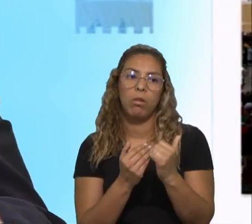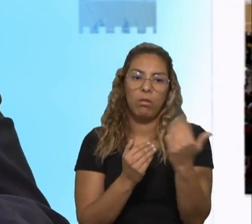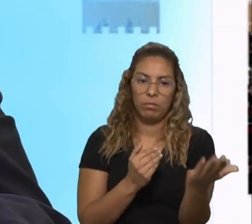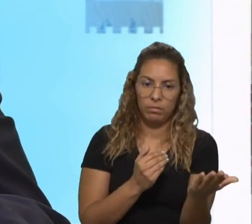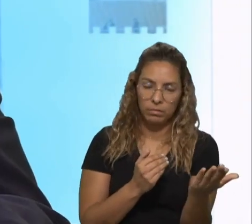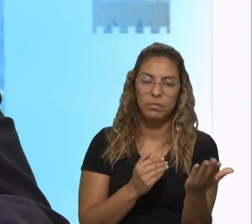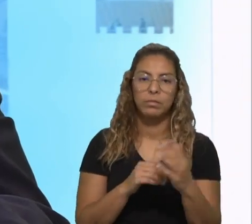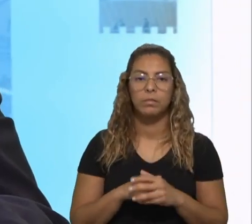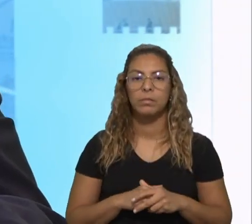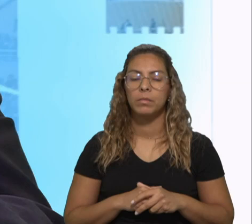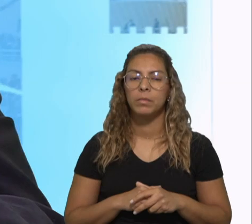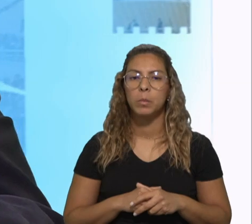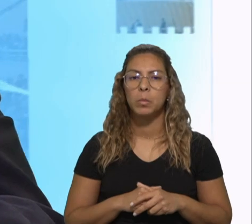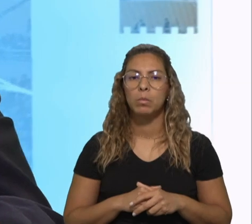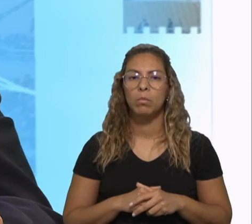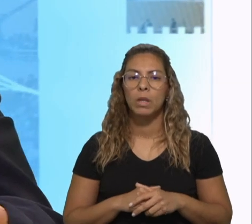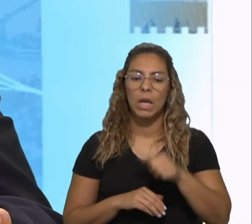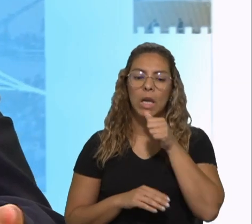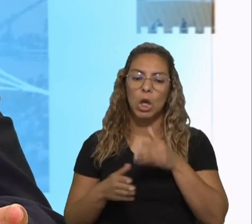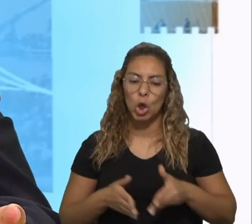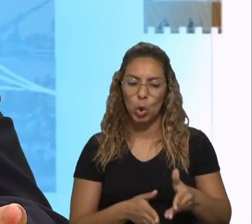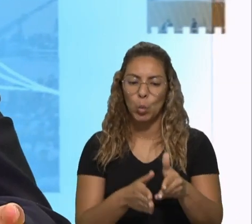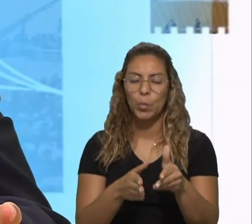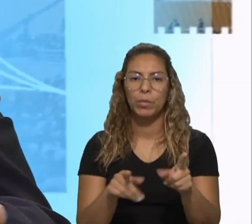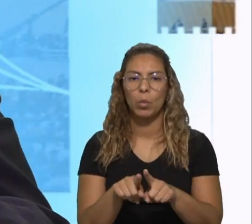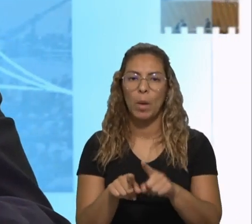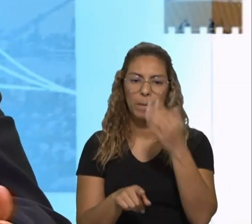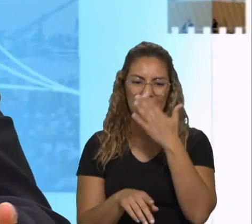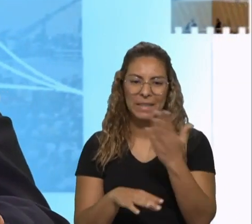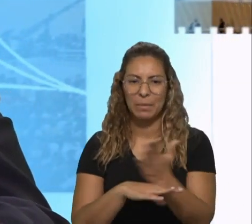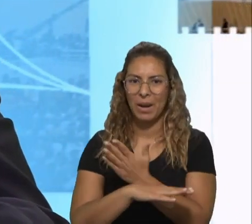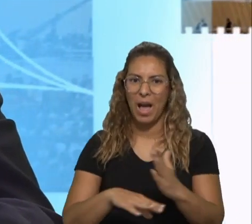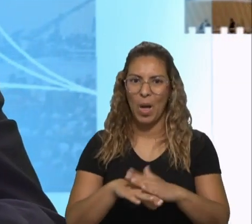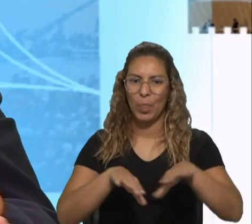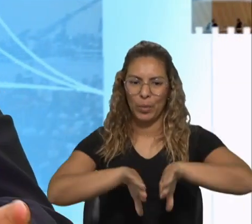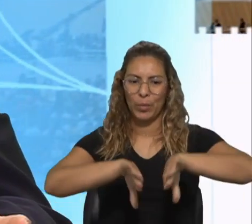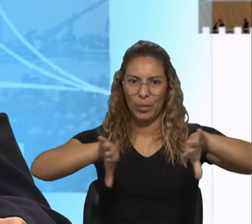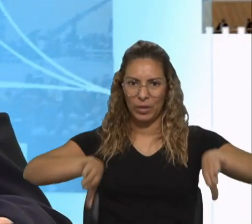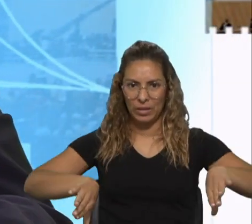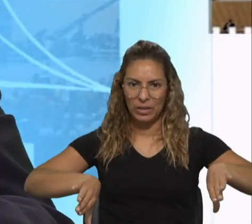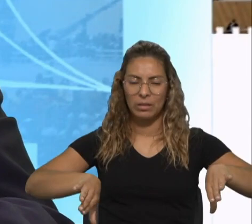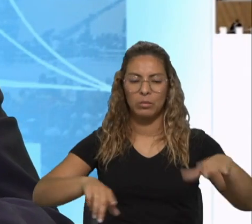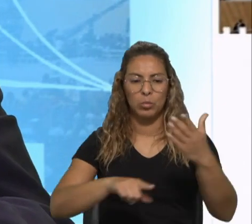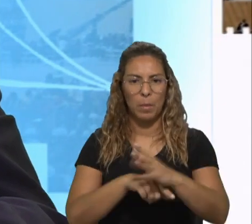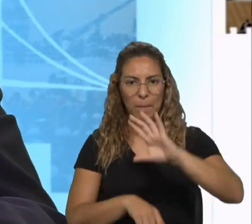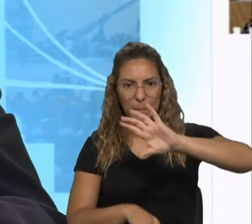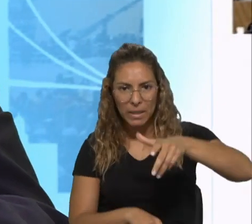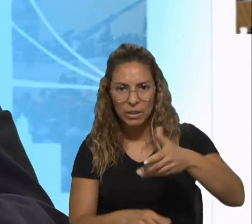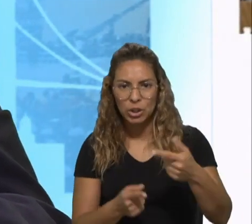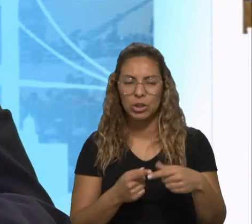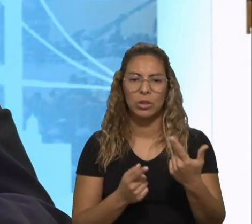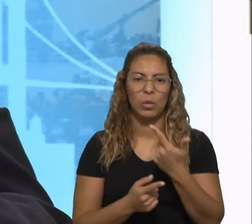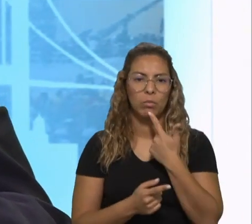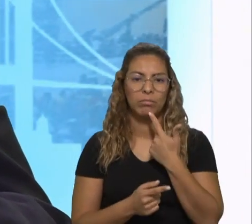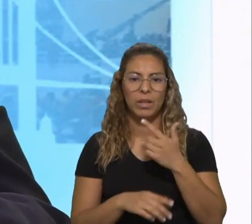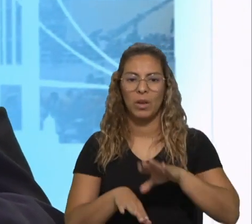rio. O rio também é um fator de separação, como se estava a dizer, em termos estratégicos, em termos do país. Temos a margem sul